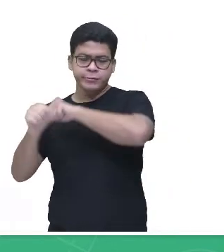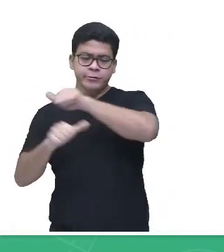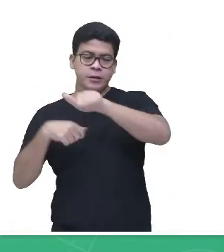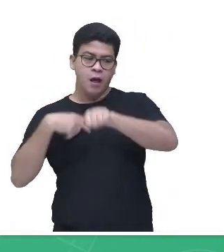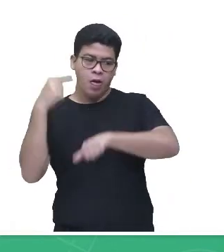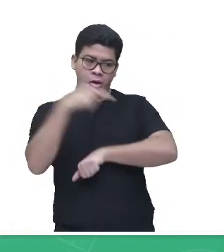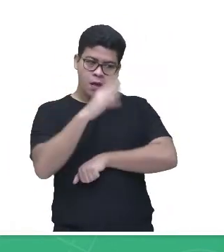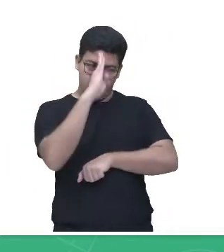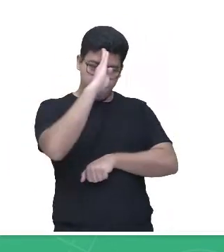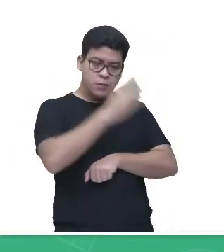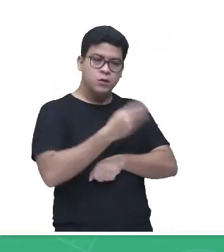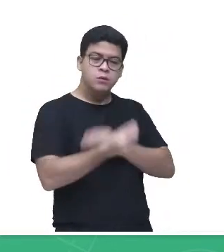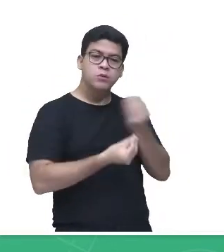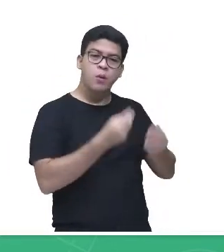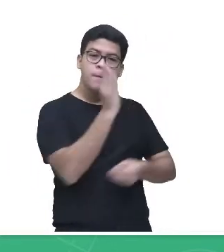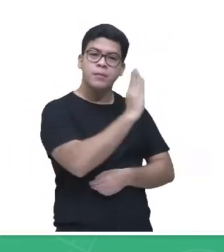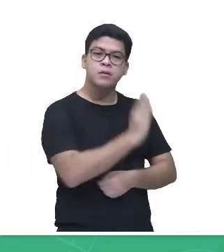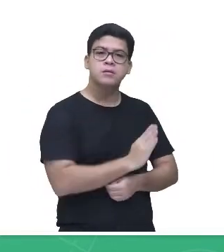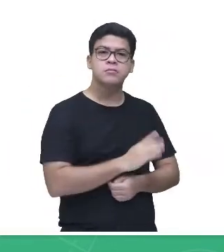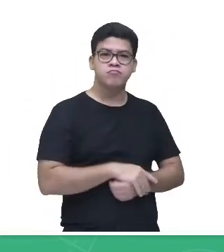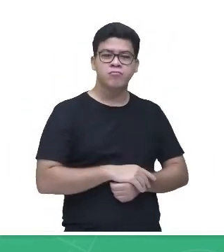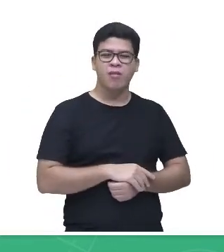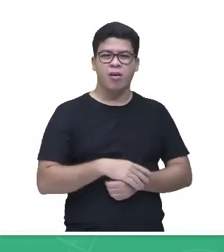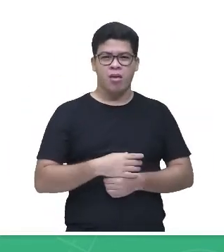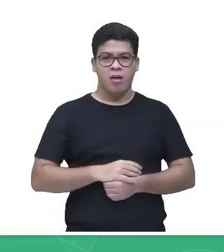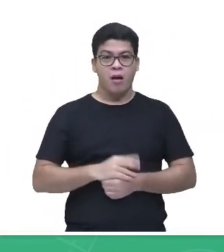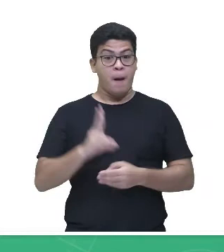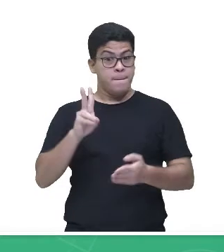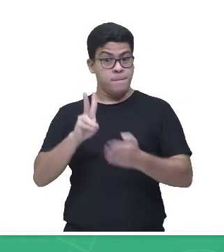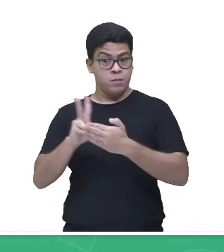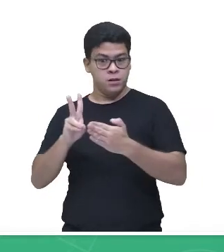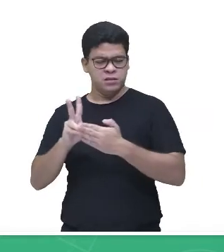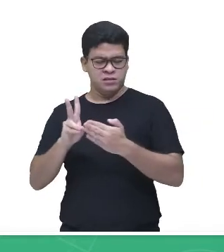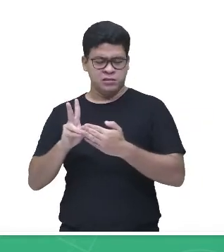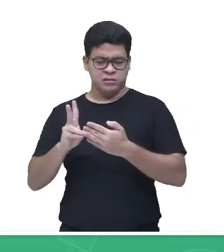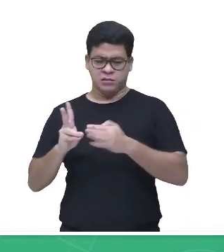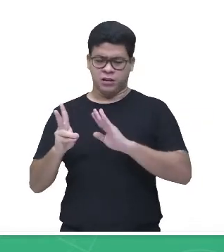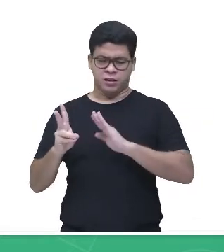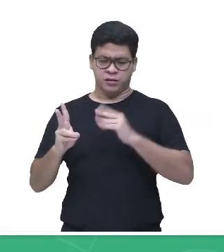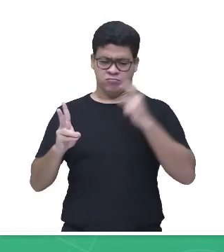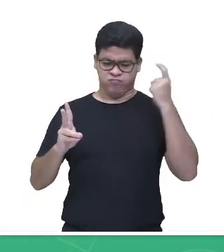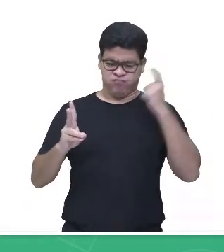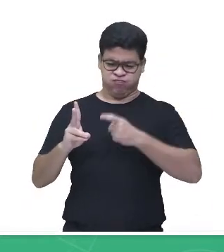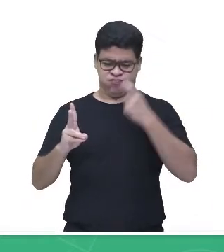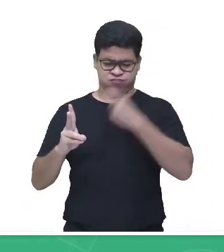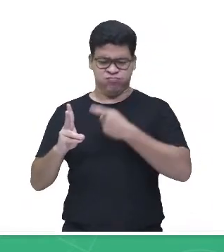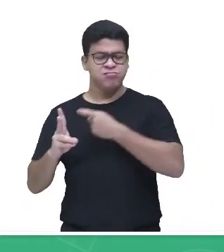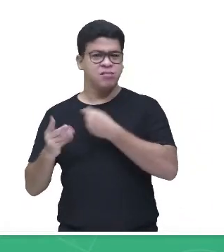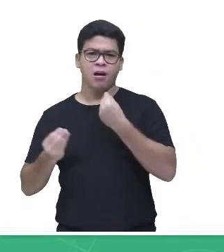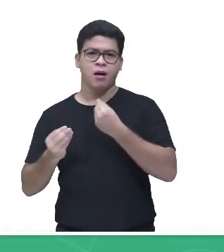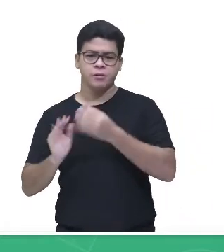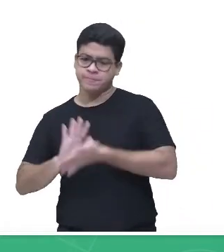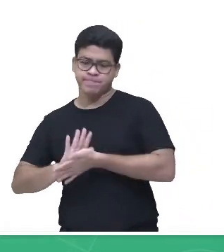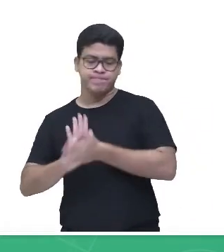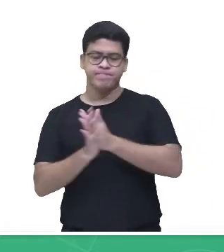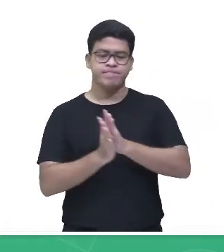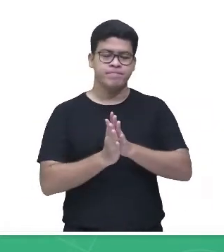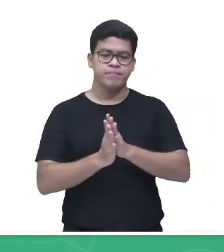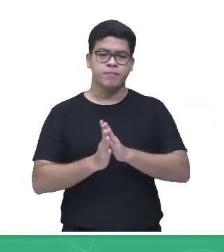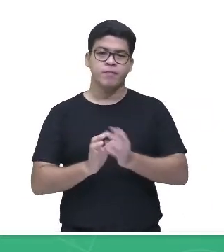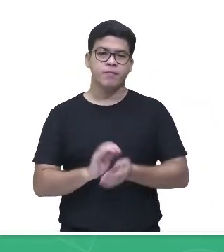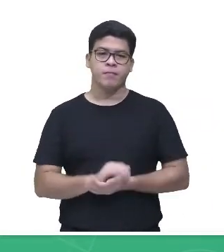bom? Ele era contra a escravização indígena. Ponto importante também nesse sentido, tá bom? Então, queridos, eu espero